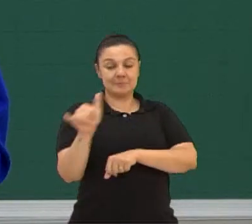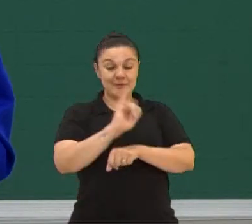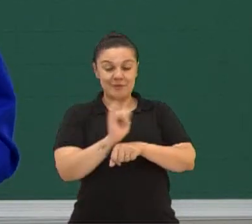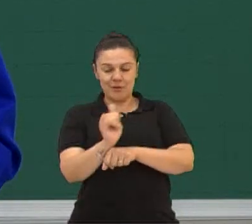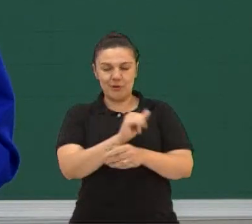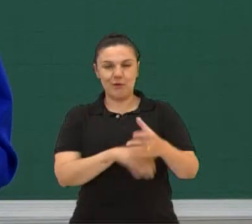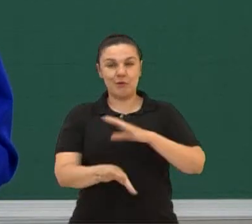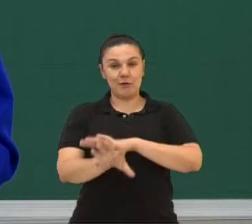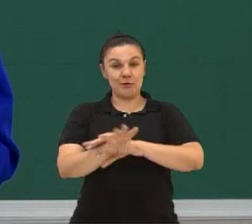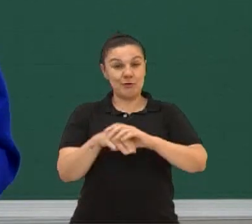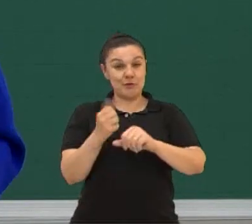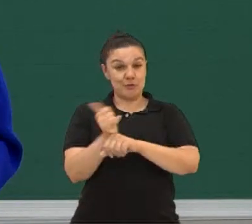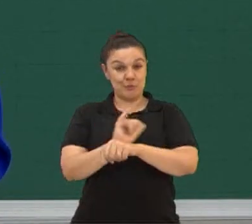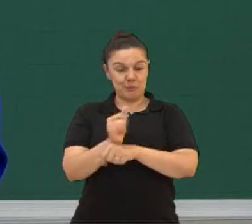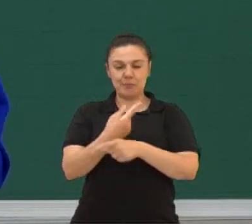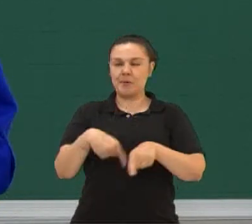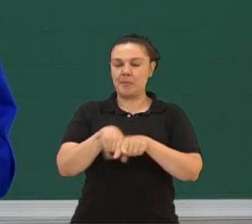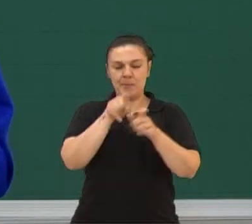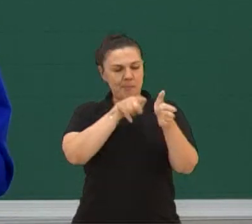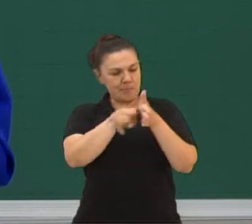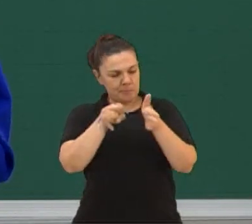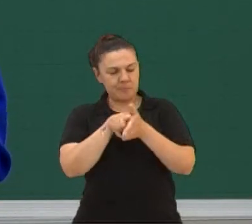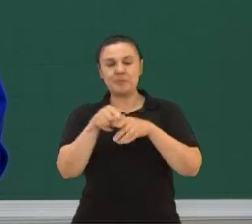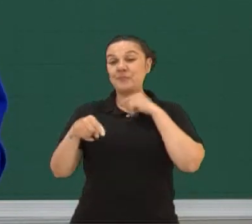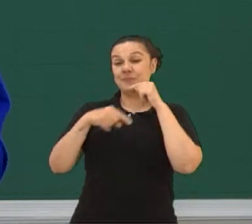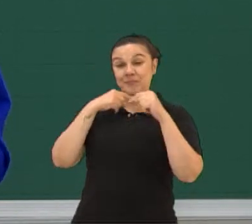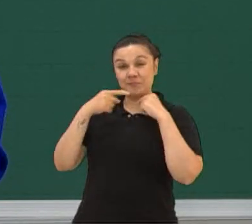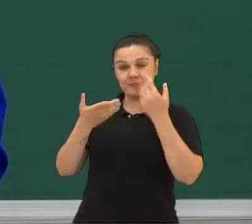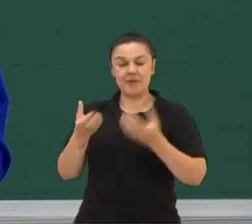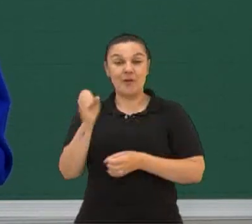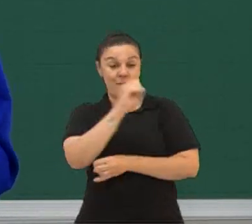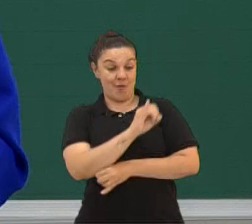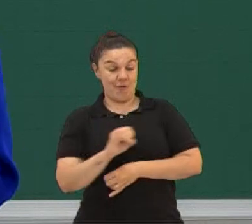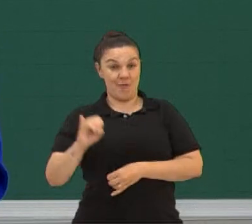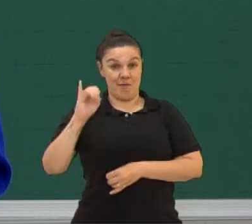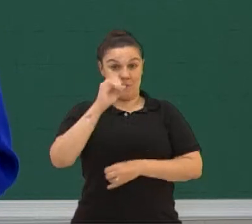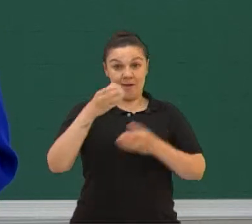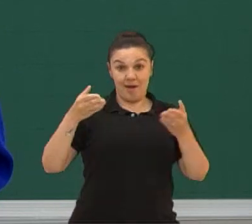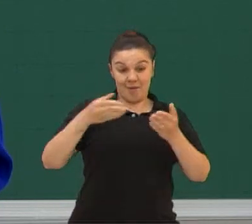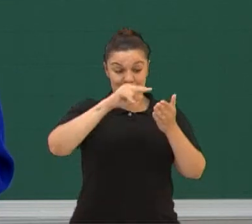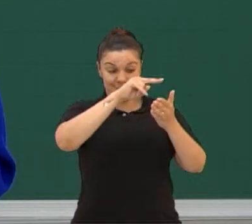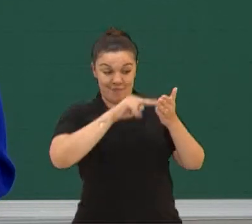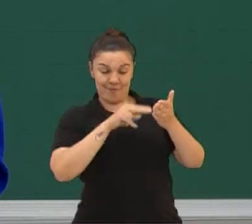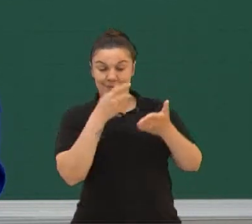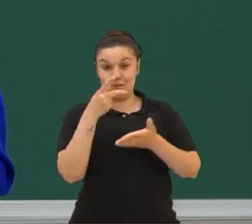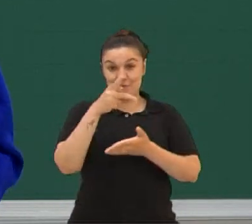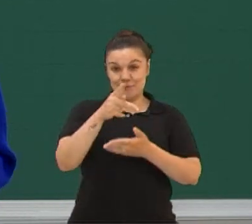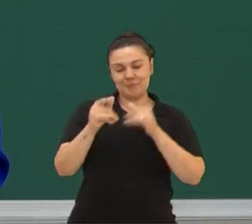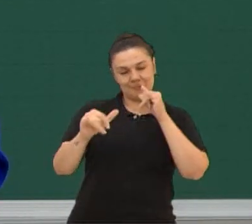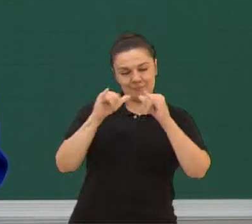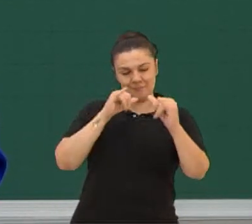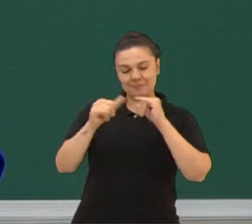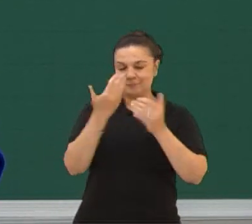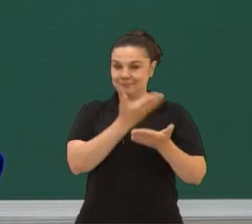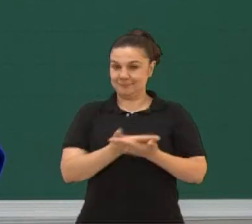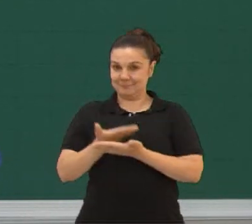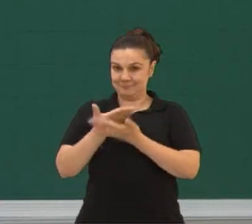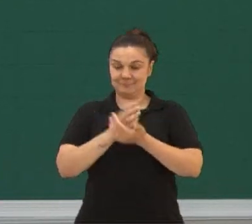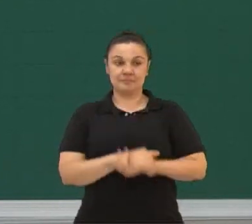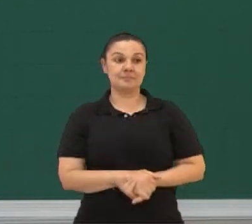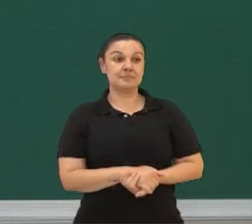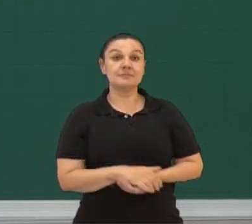a interatividade aí conosco, mandar a sua pergunta, mandar o seu lá, o seu oi, que a gente vai ler aqui o seu recadinho durante essa aula,